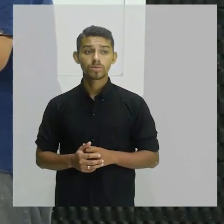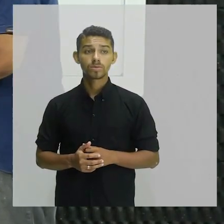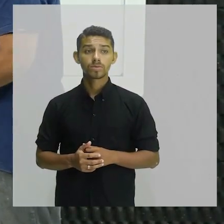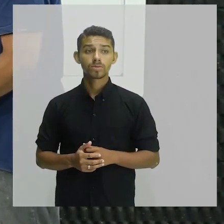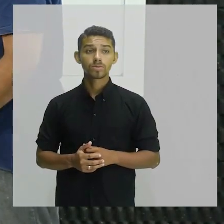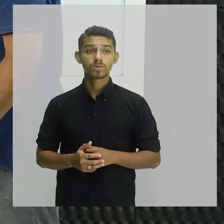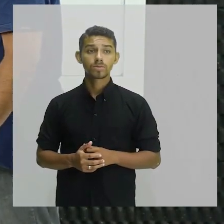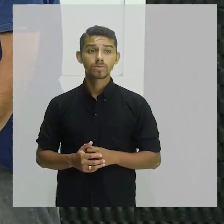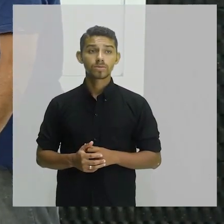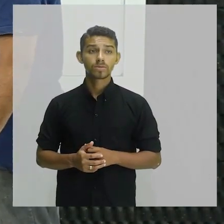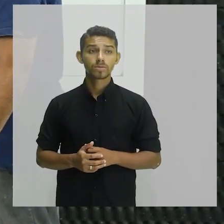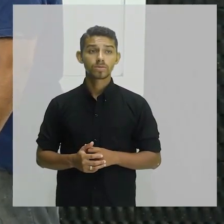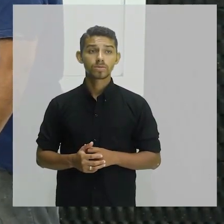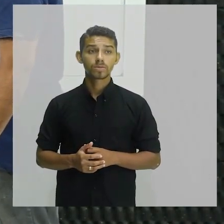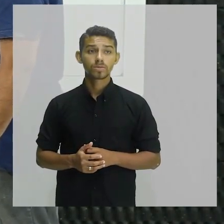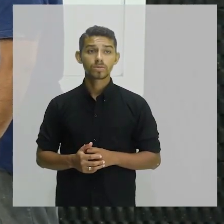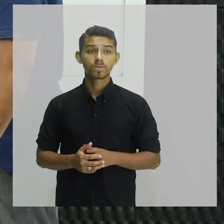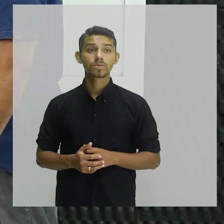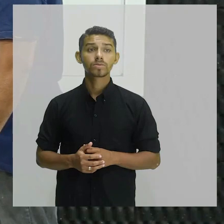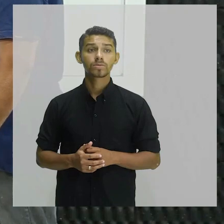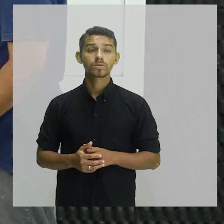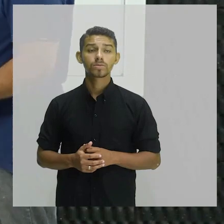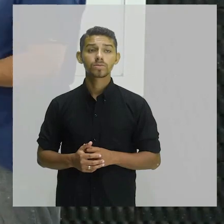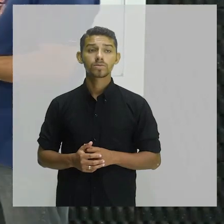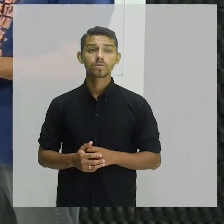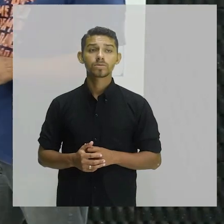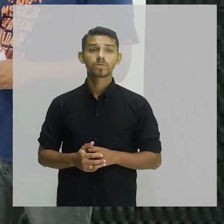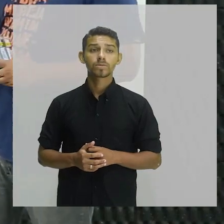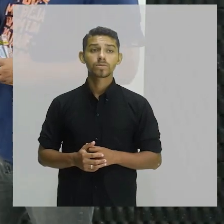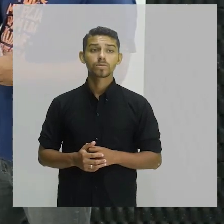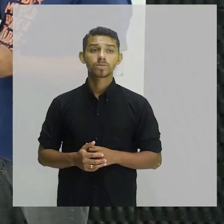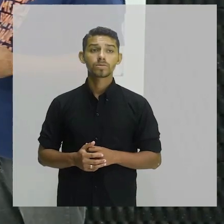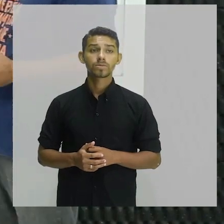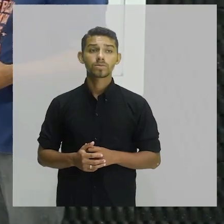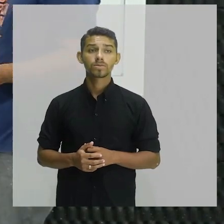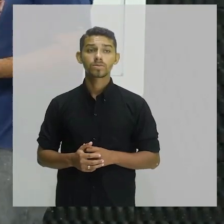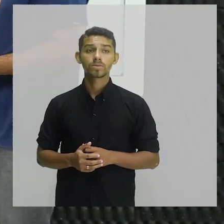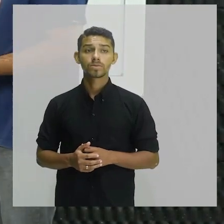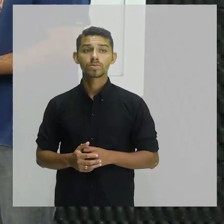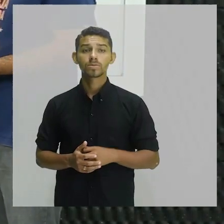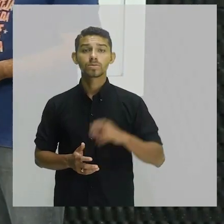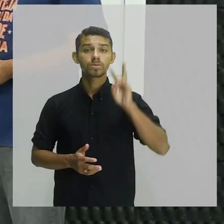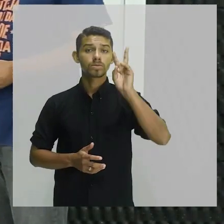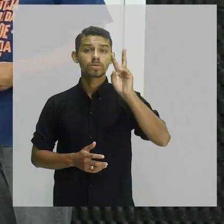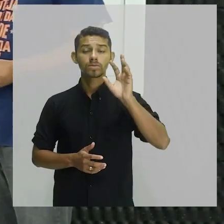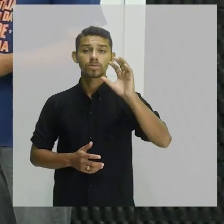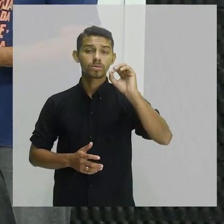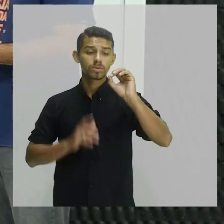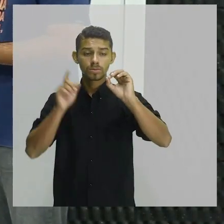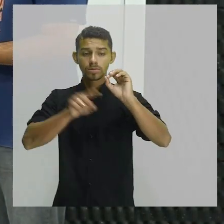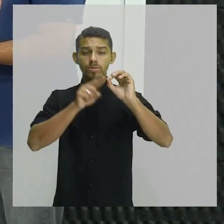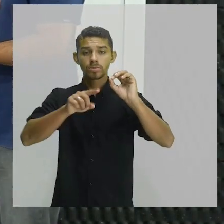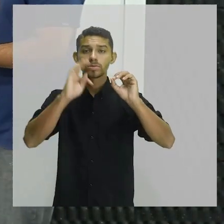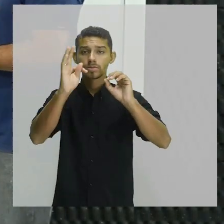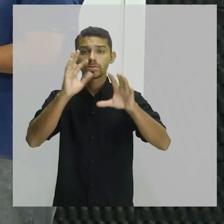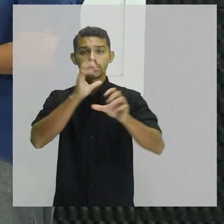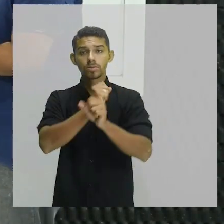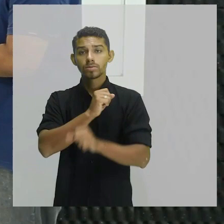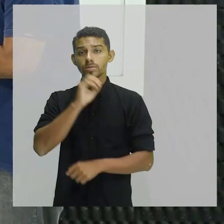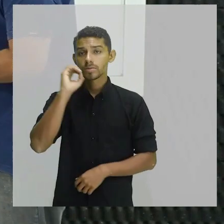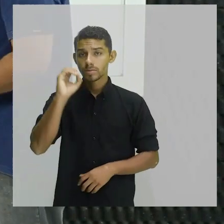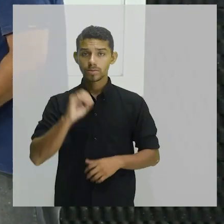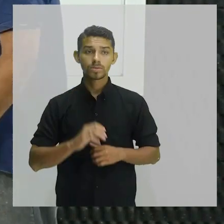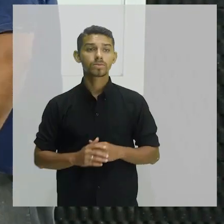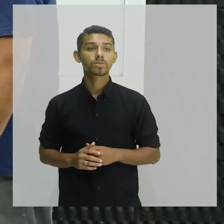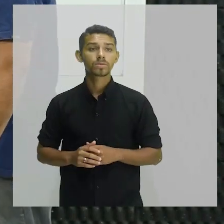zerar, né? Esse termo aqui todinho ele vai zerar, porque vai ficar 0 vezes t é igual a 0, né? Então isso vai ser